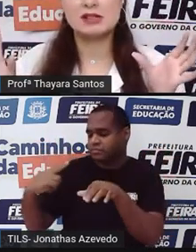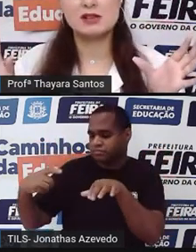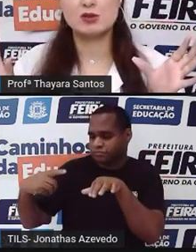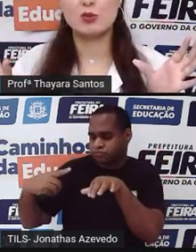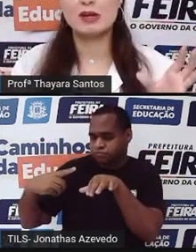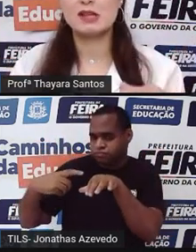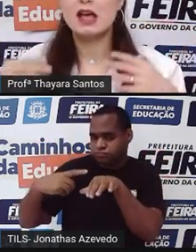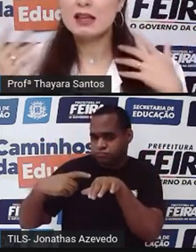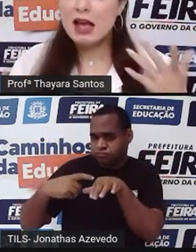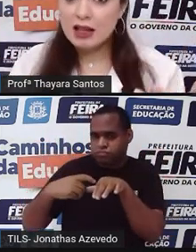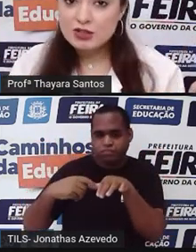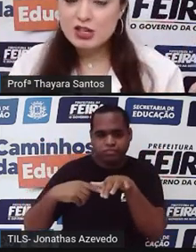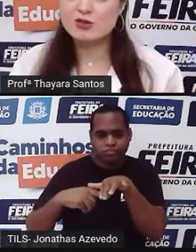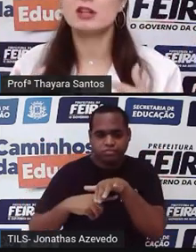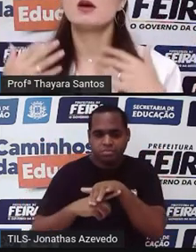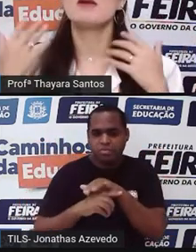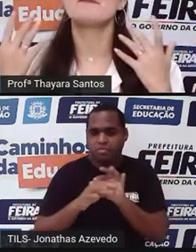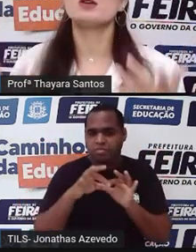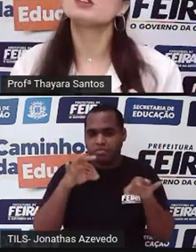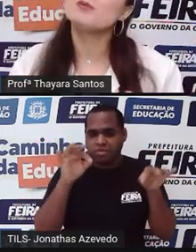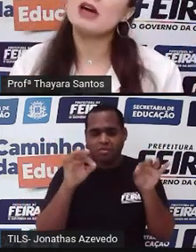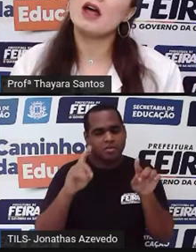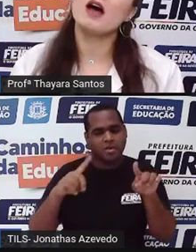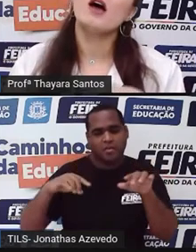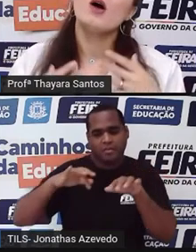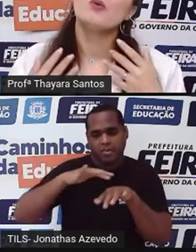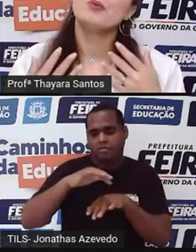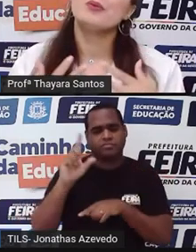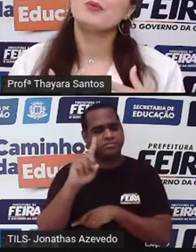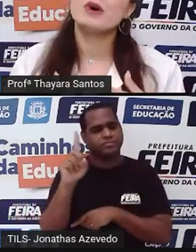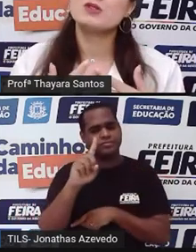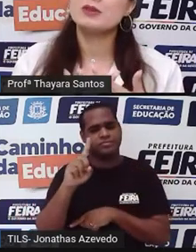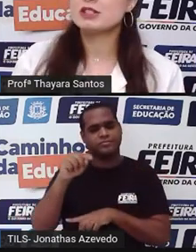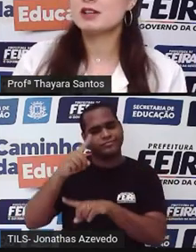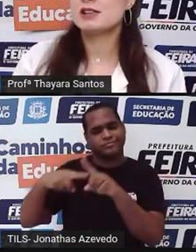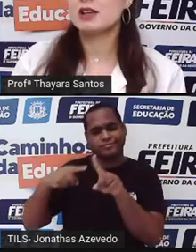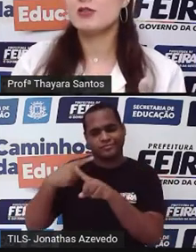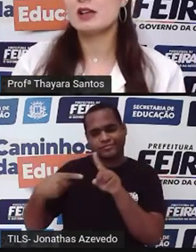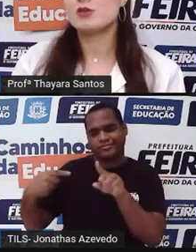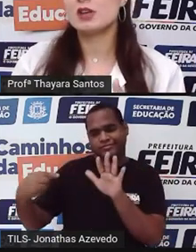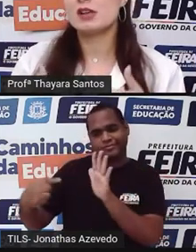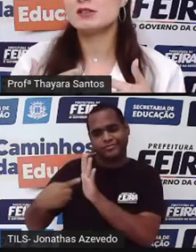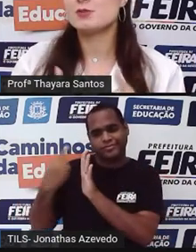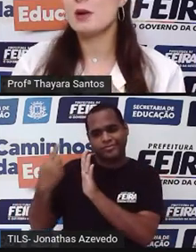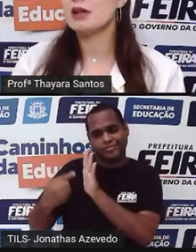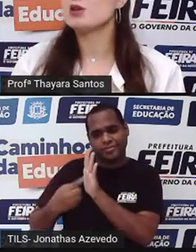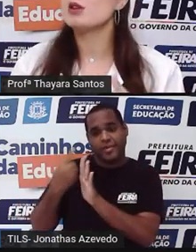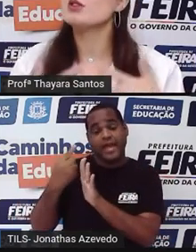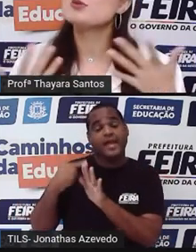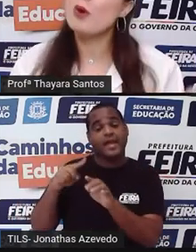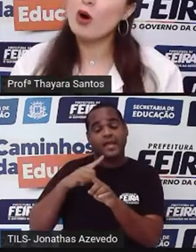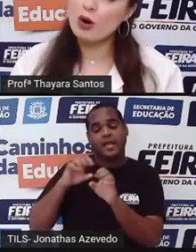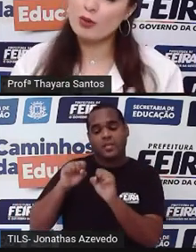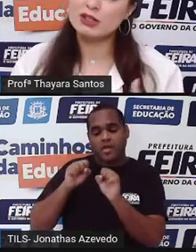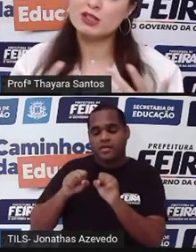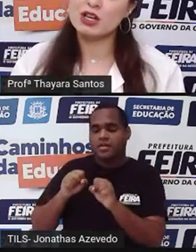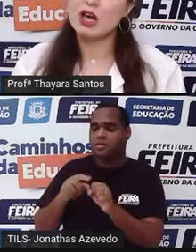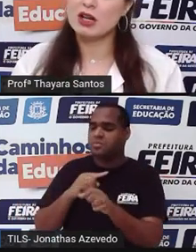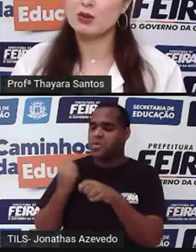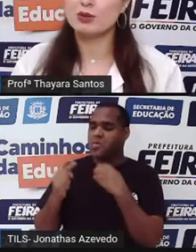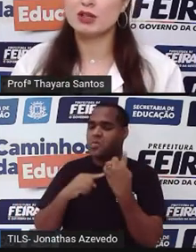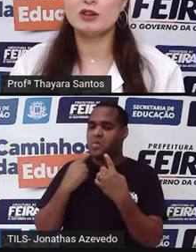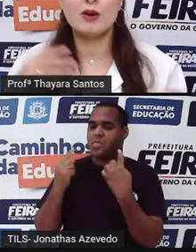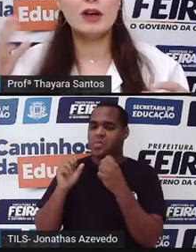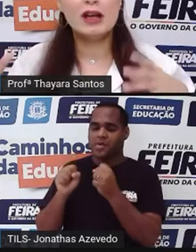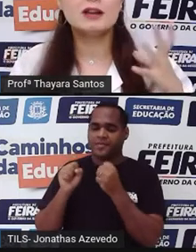ele passe para essas tumbas E além disso ele também pode liberar uma substância que faz com que esses espermatozoides morro